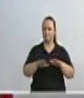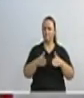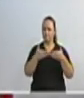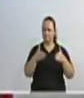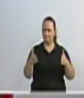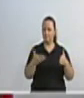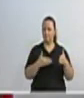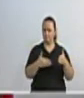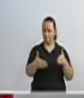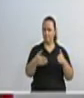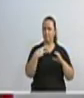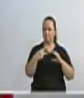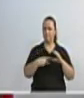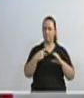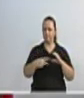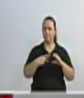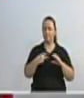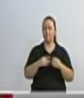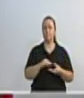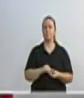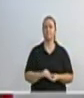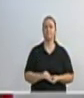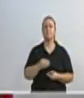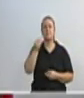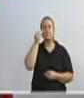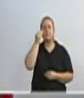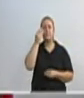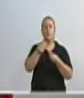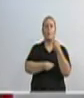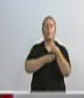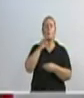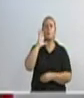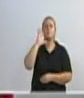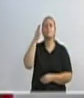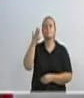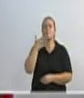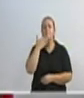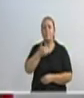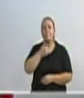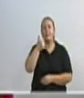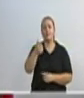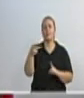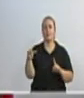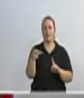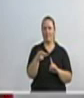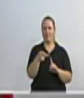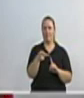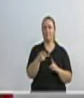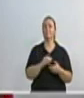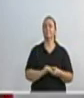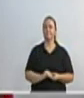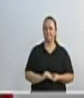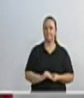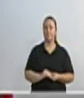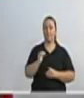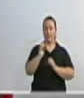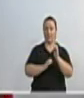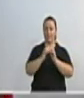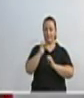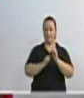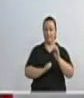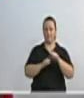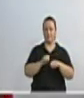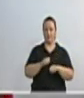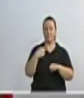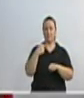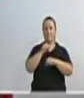iniciativa, de buscar o melhor para o nosso consumidor. As empresas de telefonia têm que parar de só pensar em lucrar em cima dos consumidores e